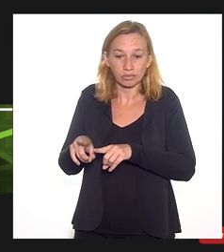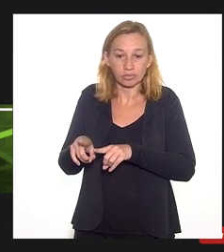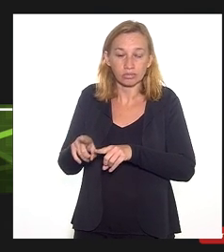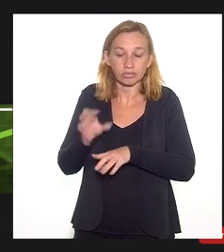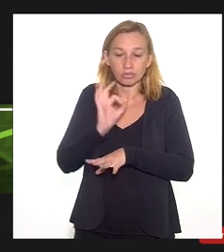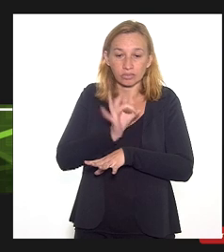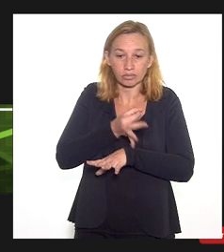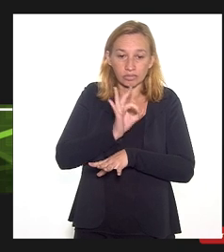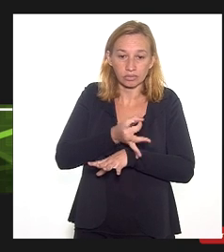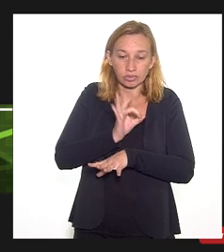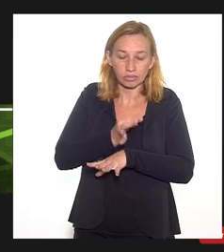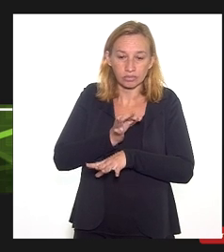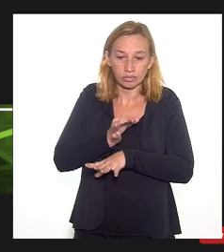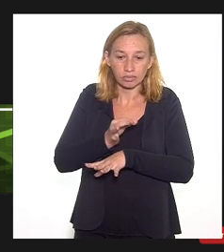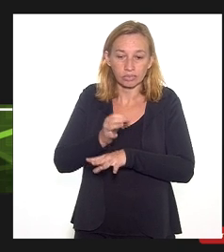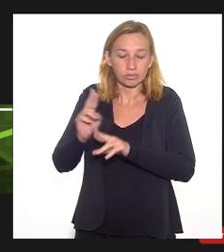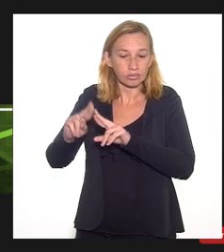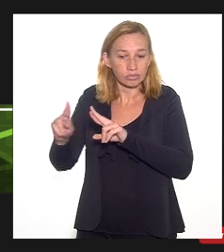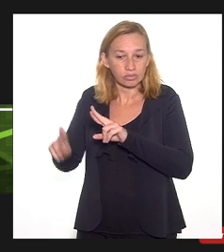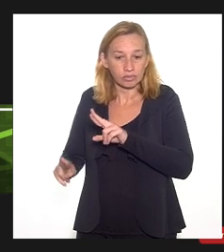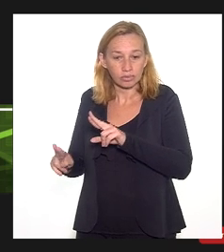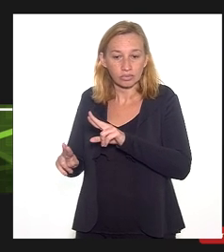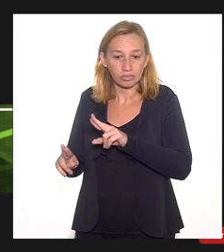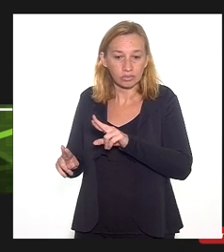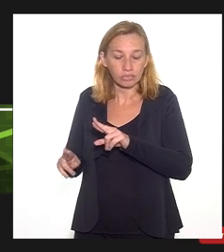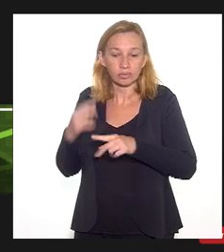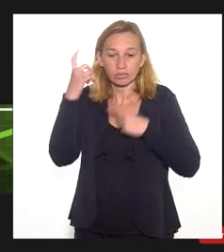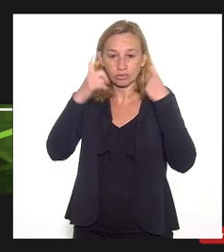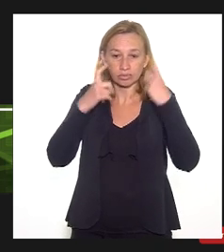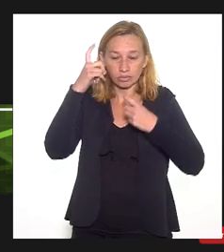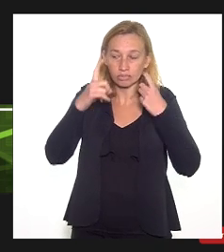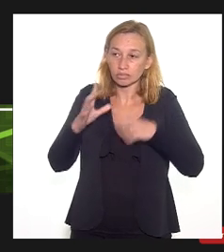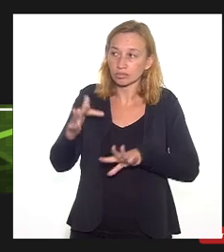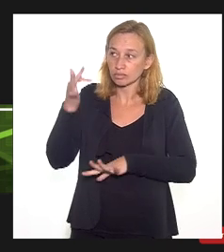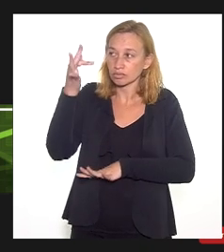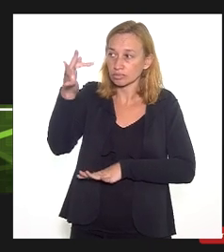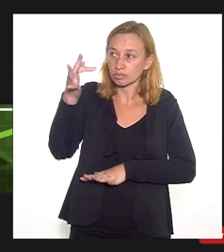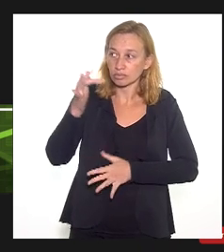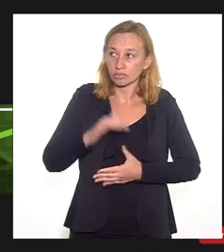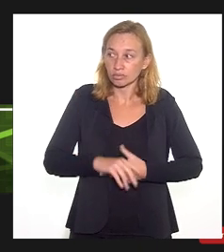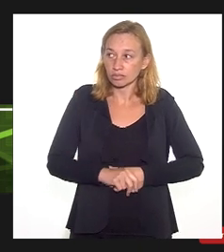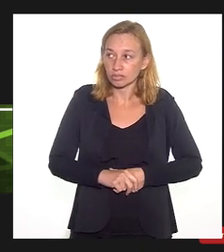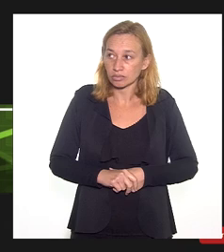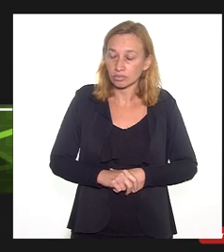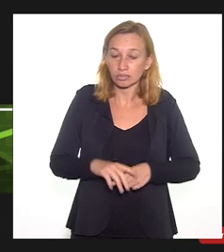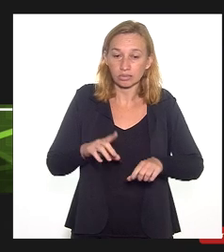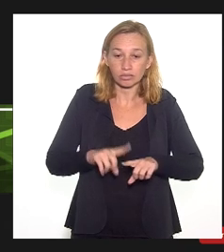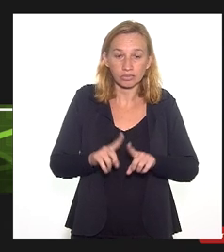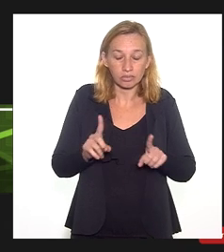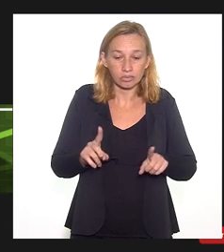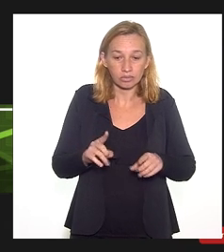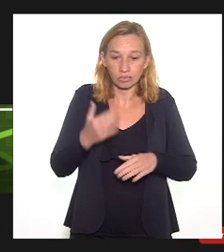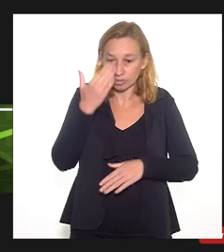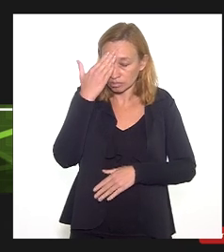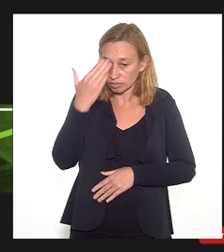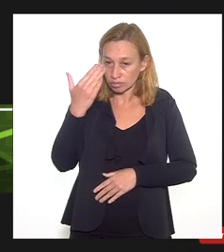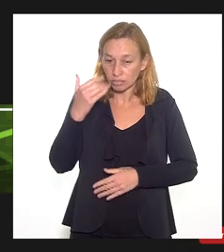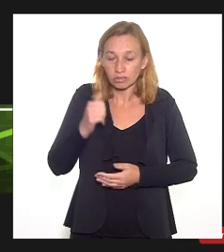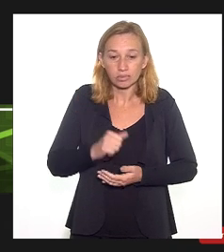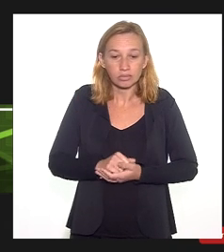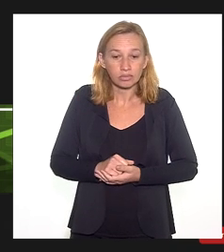atualmente estudantes da UERJ genuinamente preocupados com o seu futuro mas que graças à